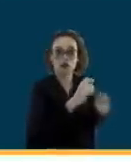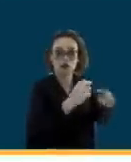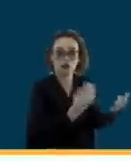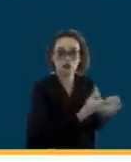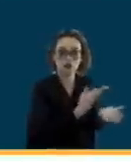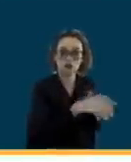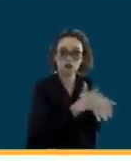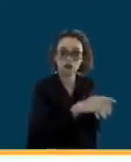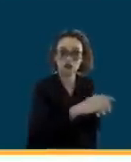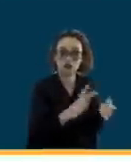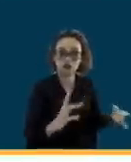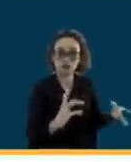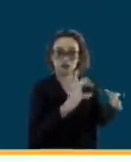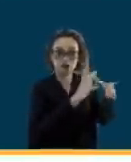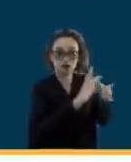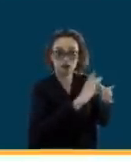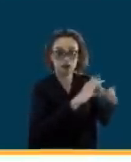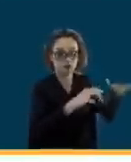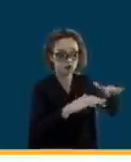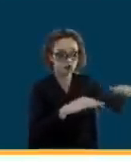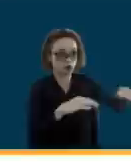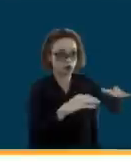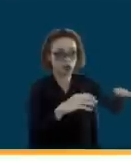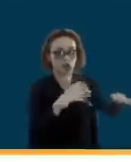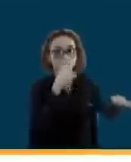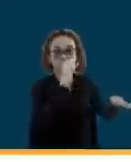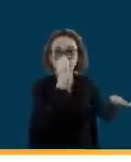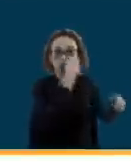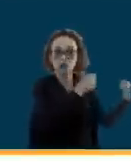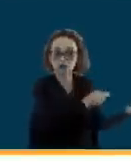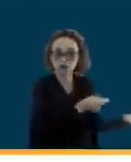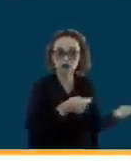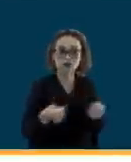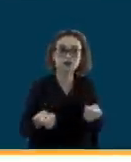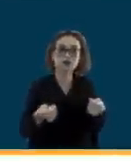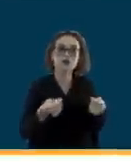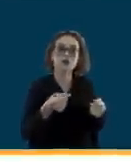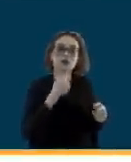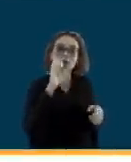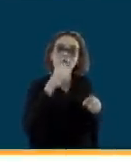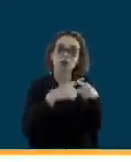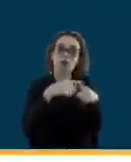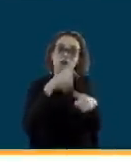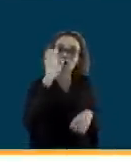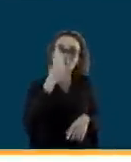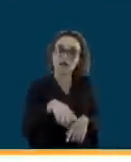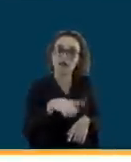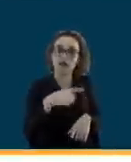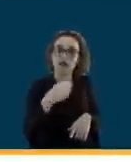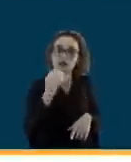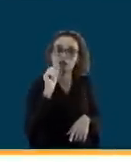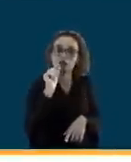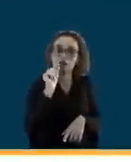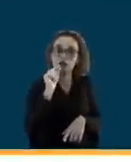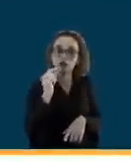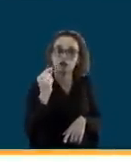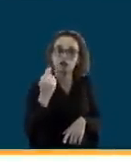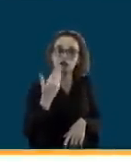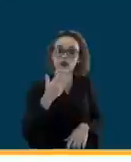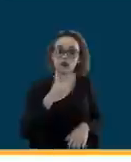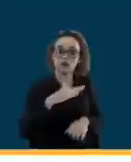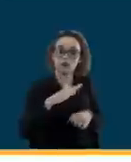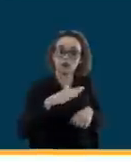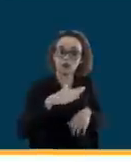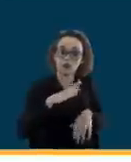espaço, que se reúne todo sábado, porque ela é o pulsante, ela que dá o sentido para o espaço, e não